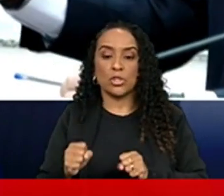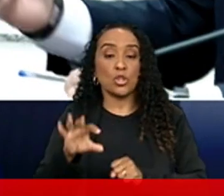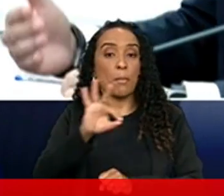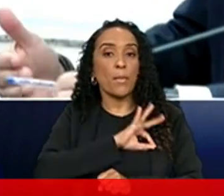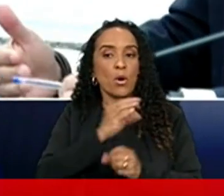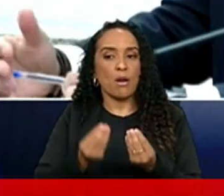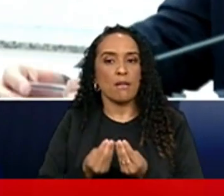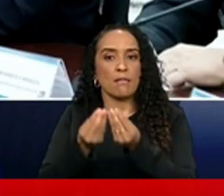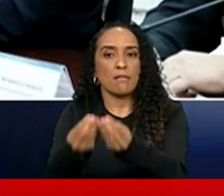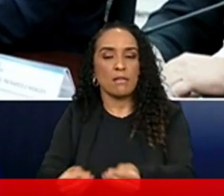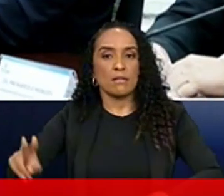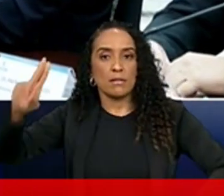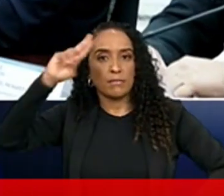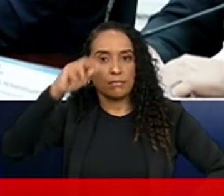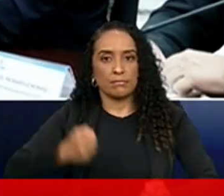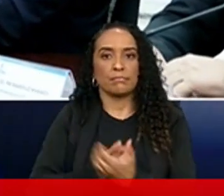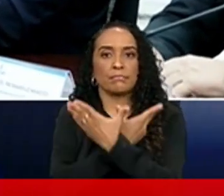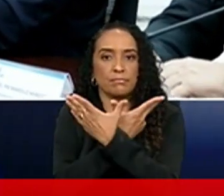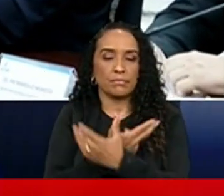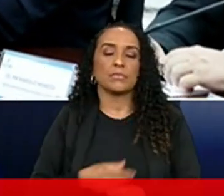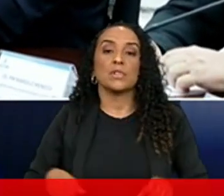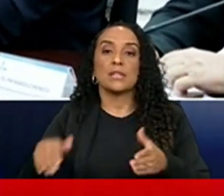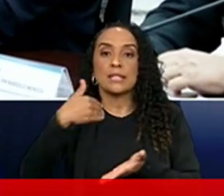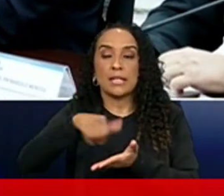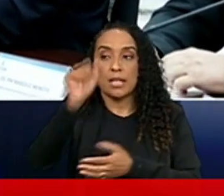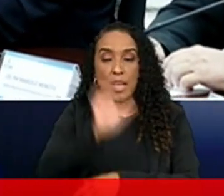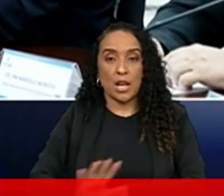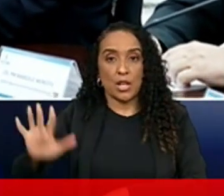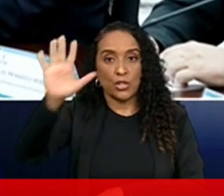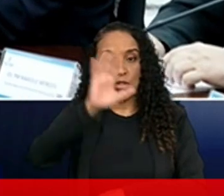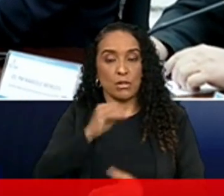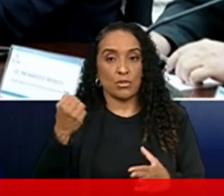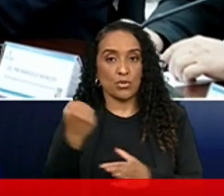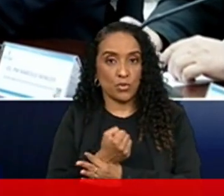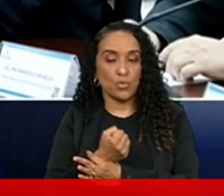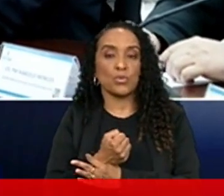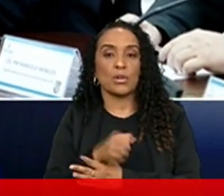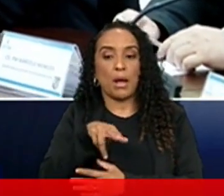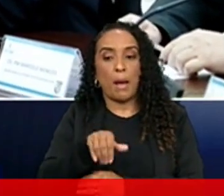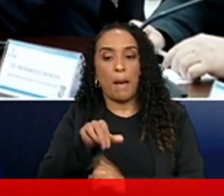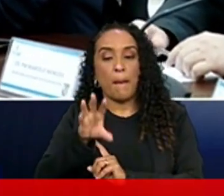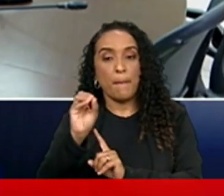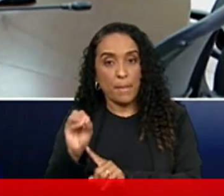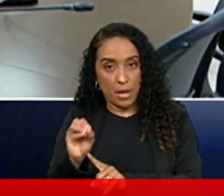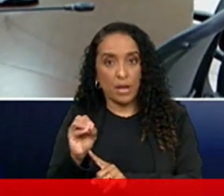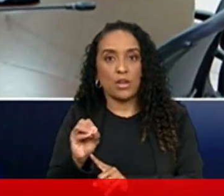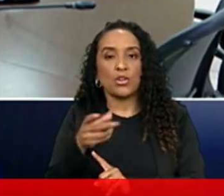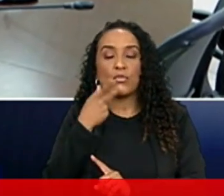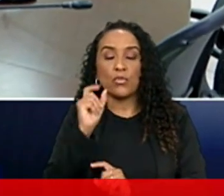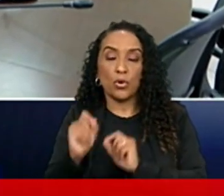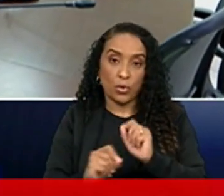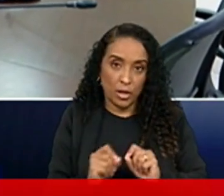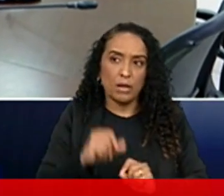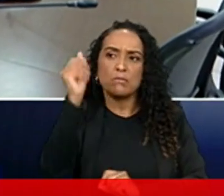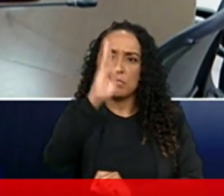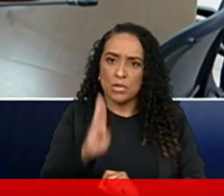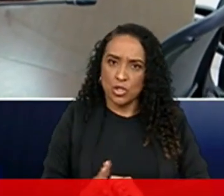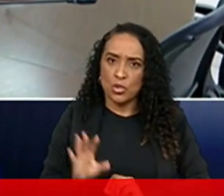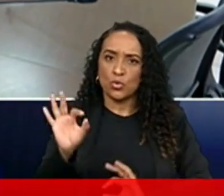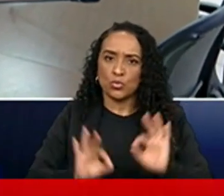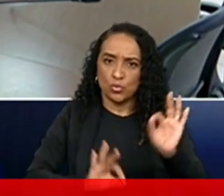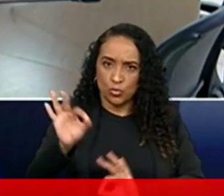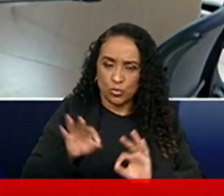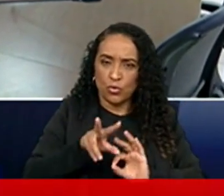polícia às Forças Armadas. O secretário nacional de Segurança, Mário Sarrubo, disse que o Brasil